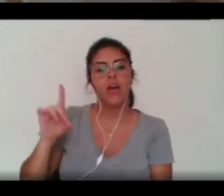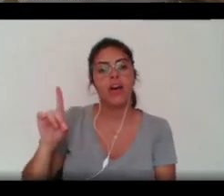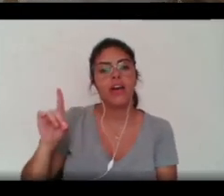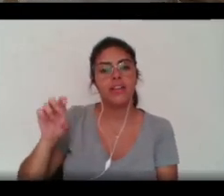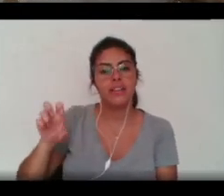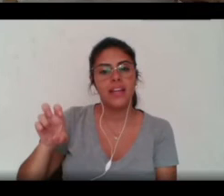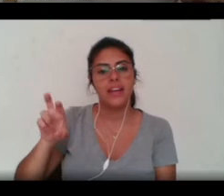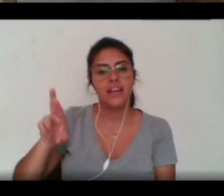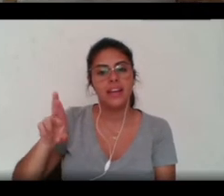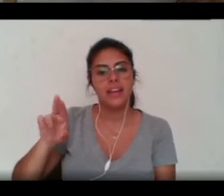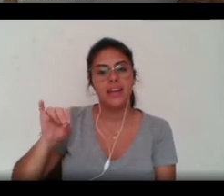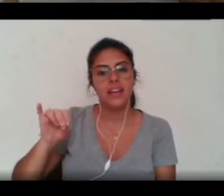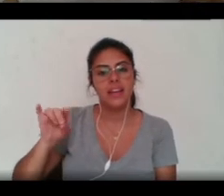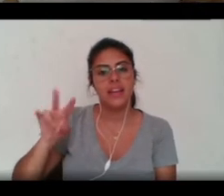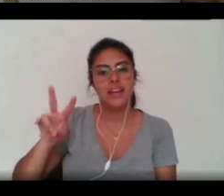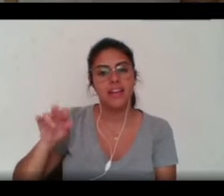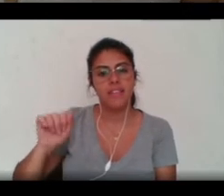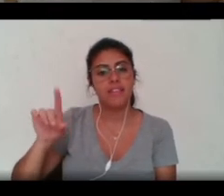que é o quê?